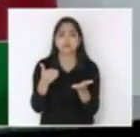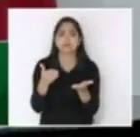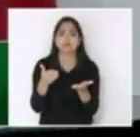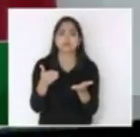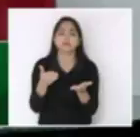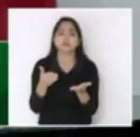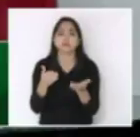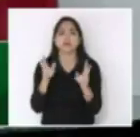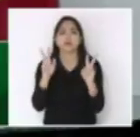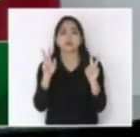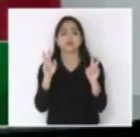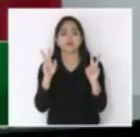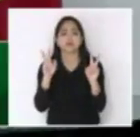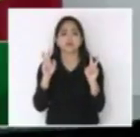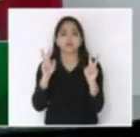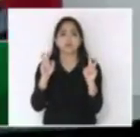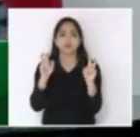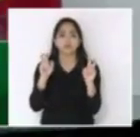sobre